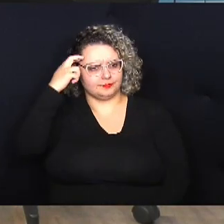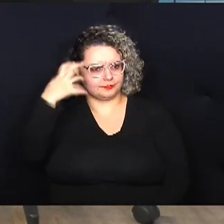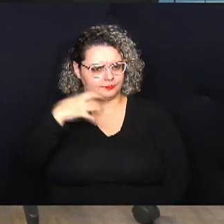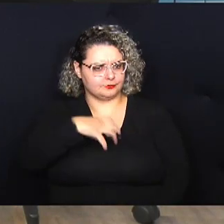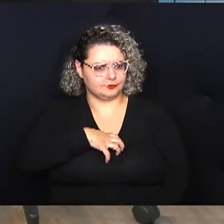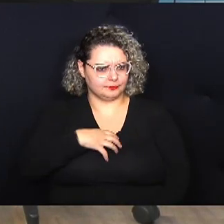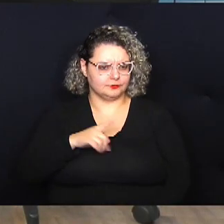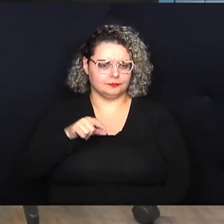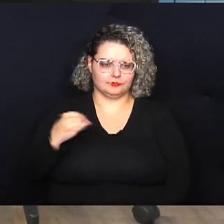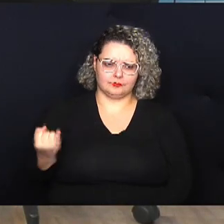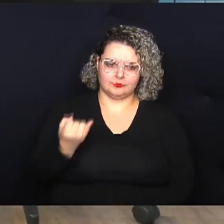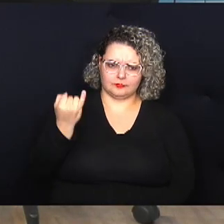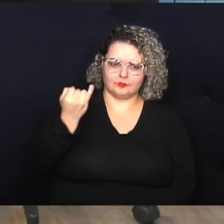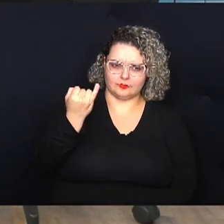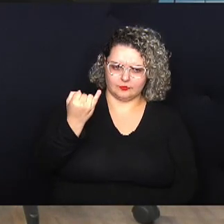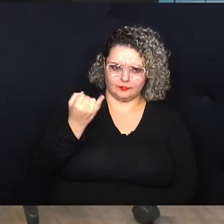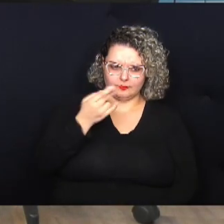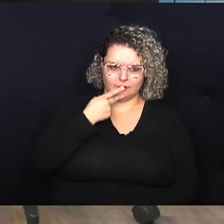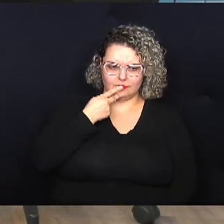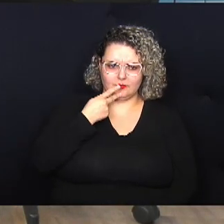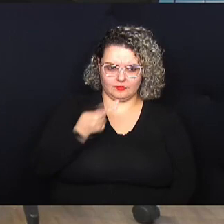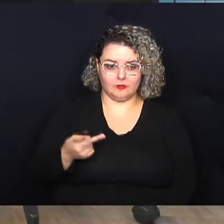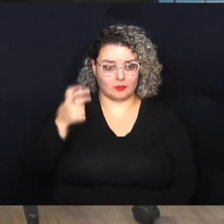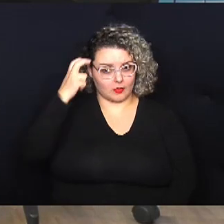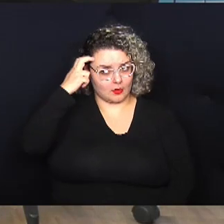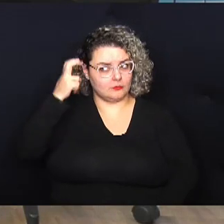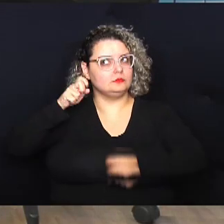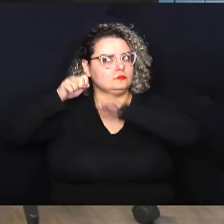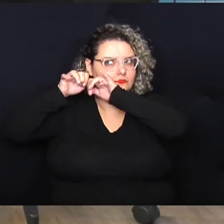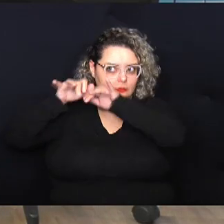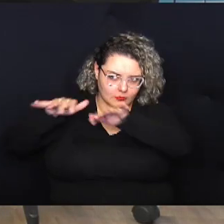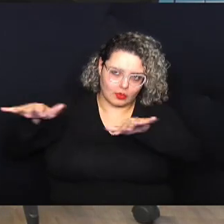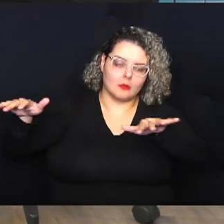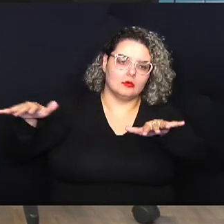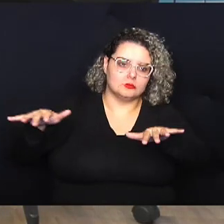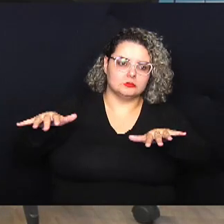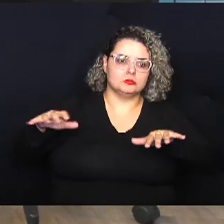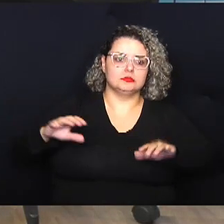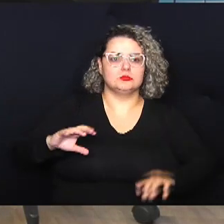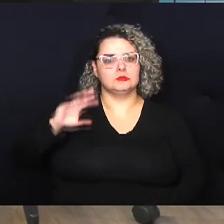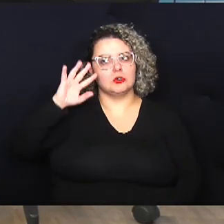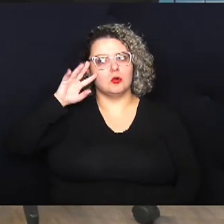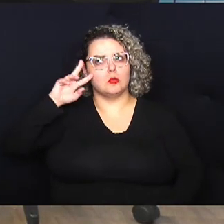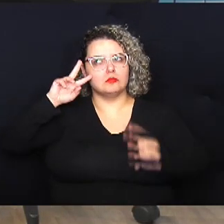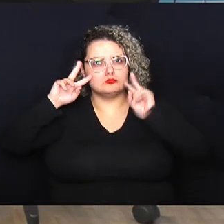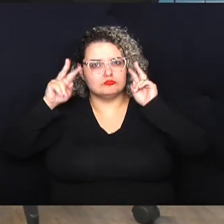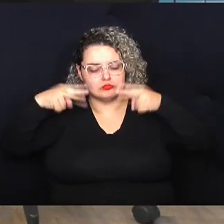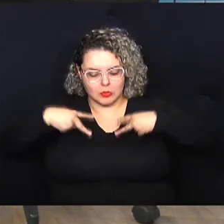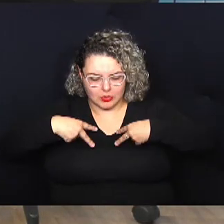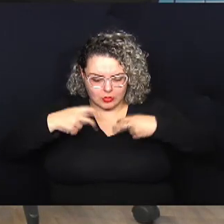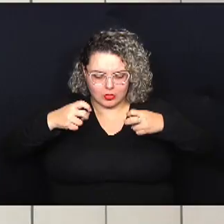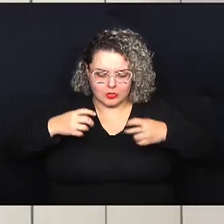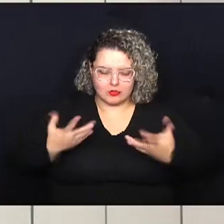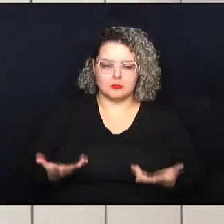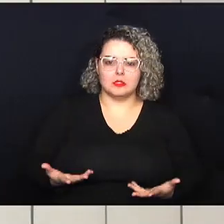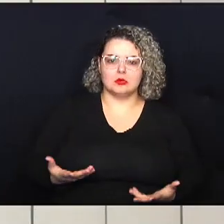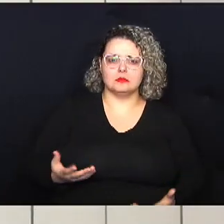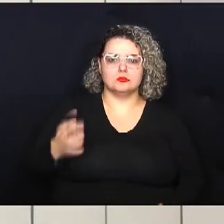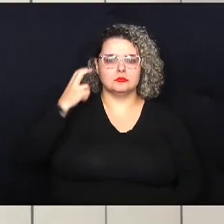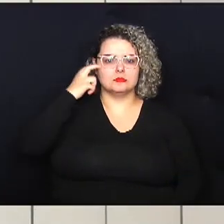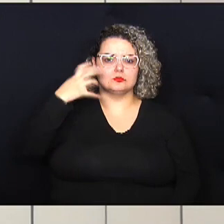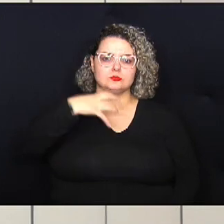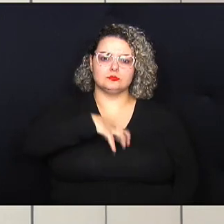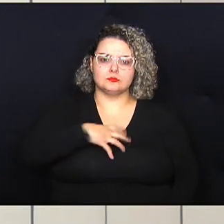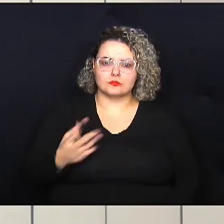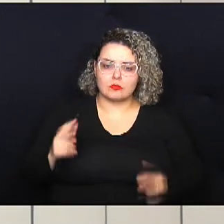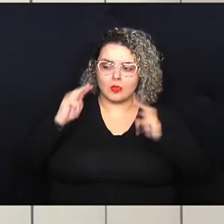o conceito de inteligência é bem amplo, né? Muito. Autoconhecimento e inteligência emocional. Qual que é a relação de